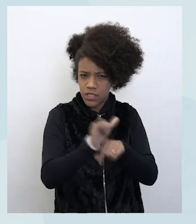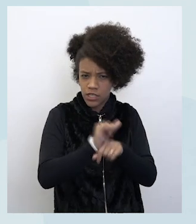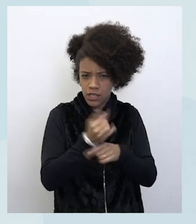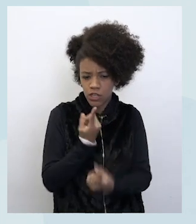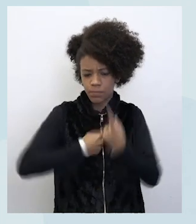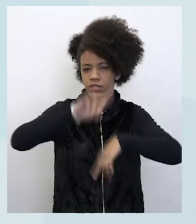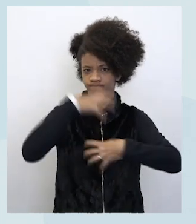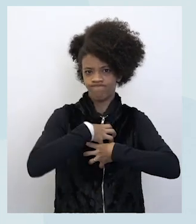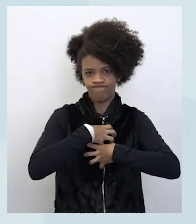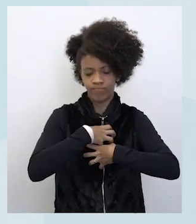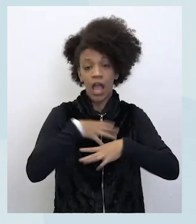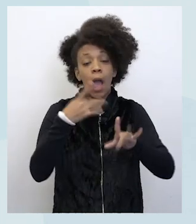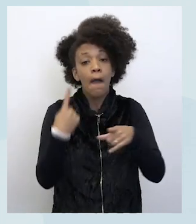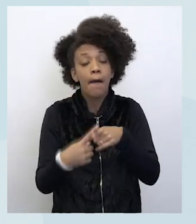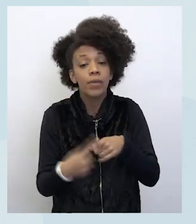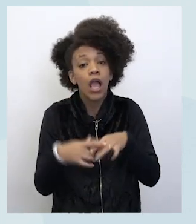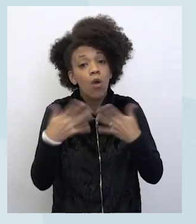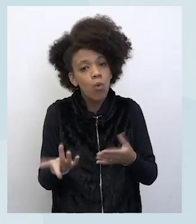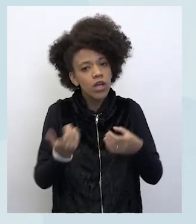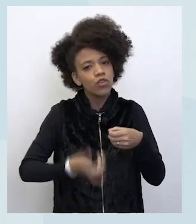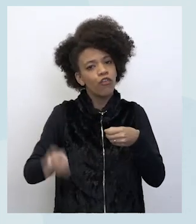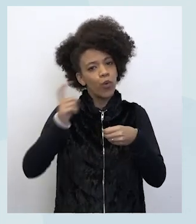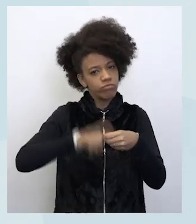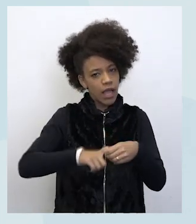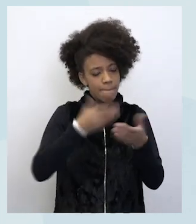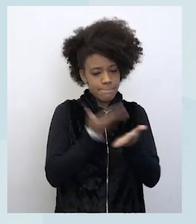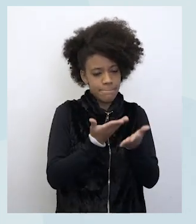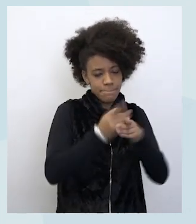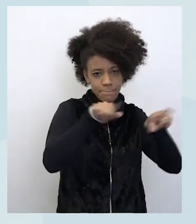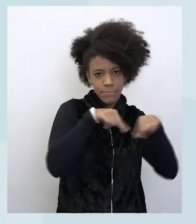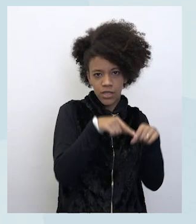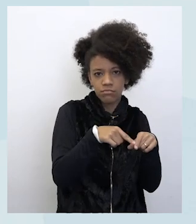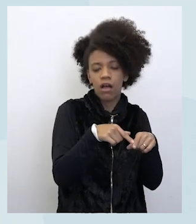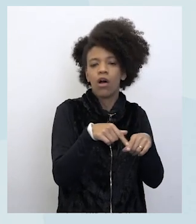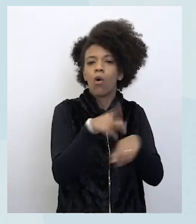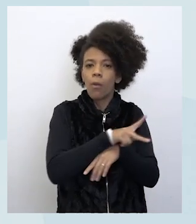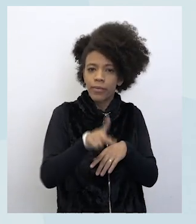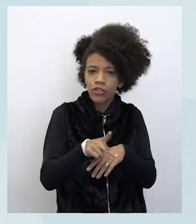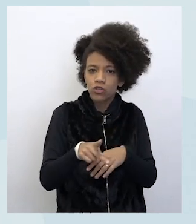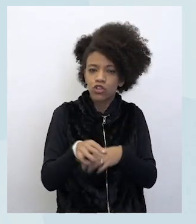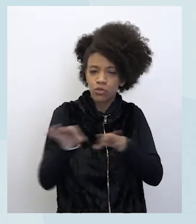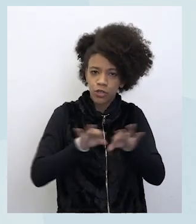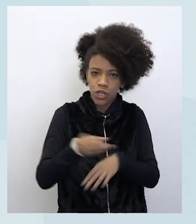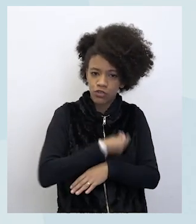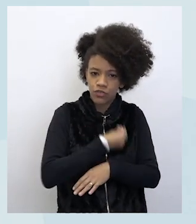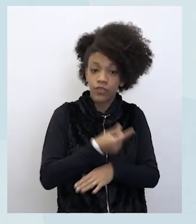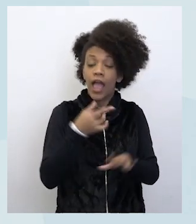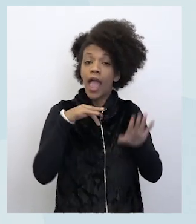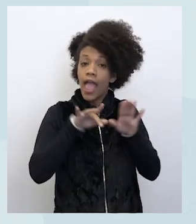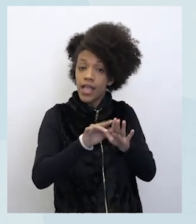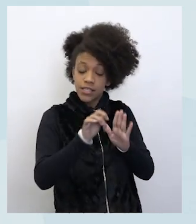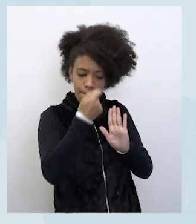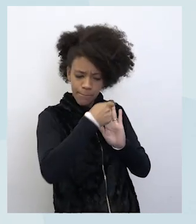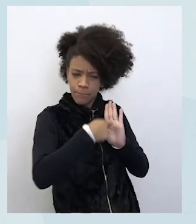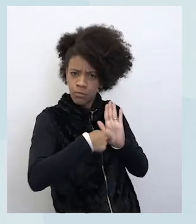rubrica. Porque quando vocês voltarem para a sala de aula com o professor de projeto de vida, esse preenchimento da rubrica será feito